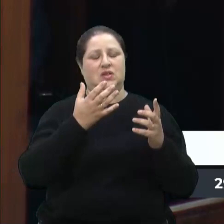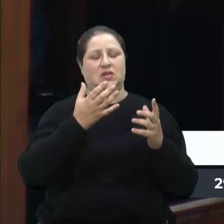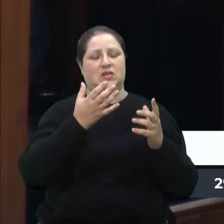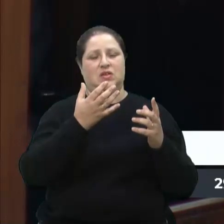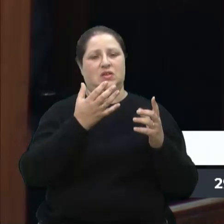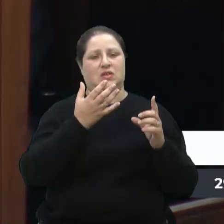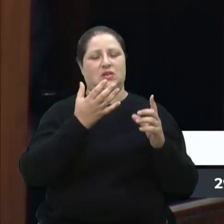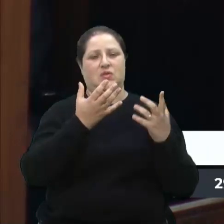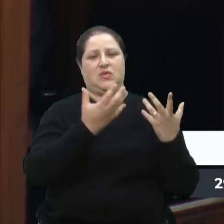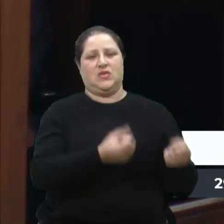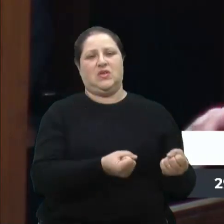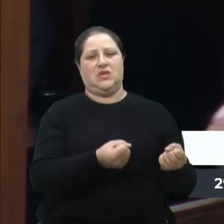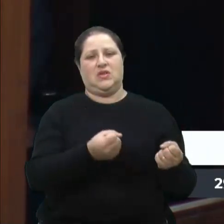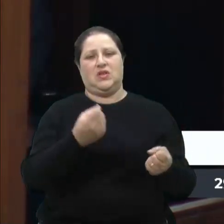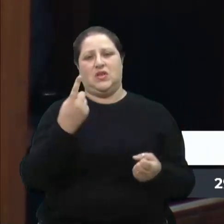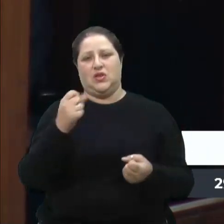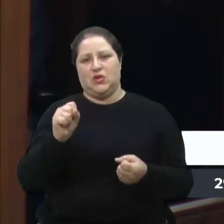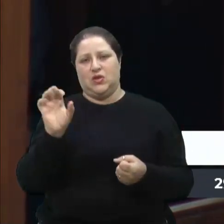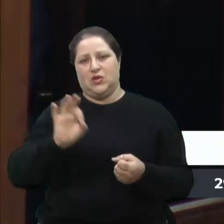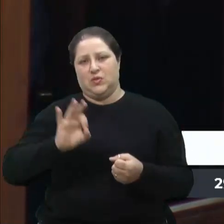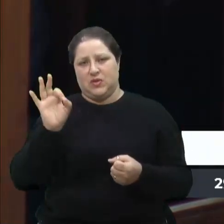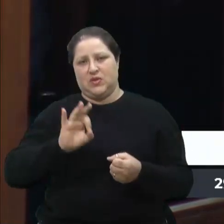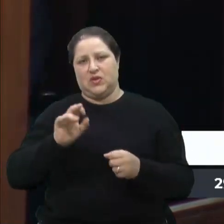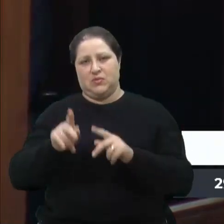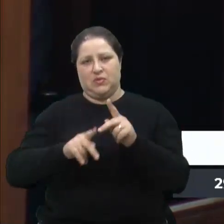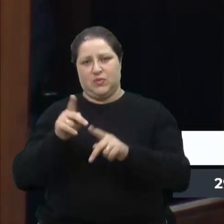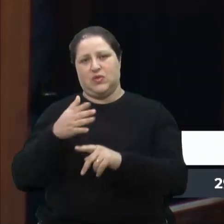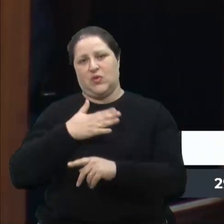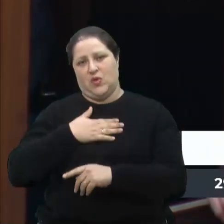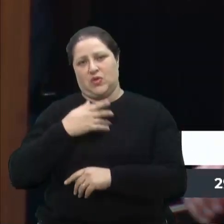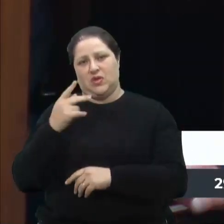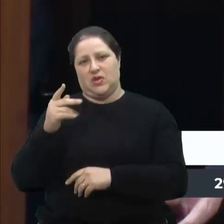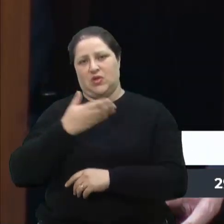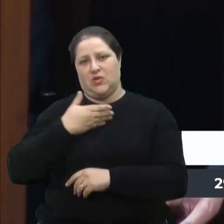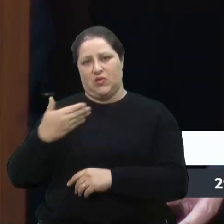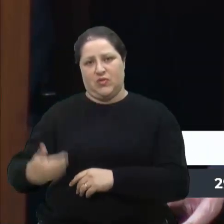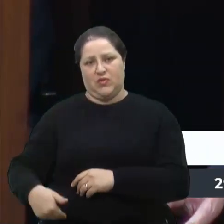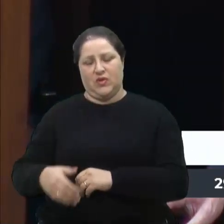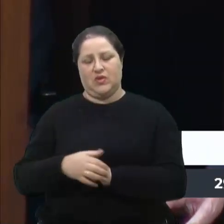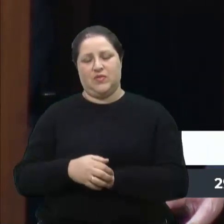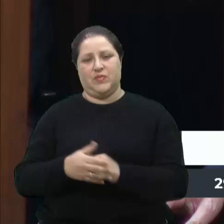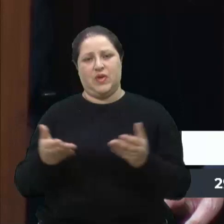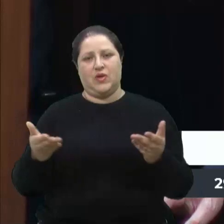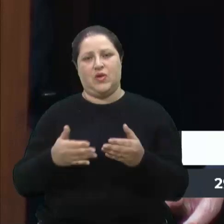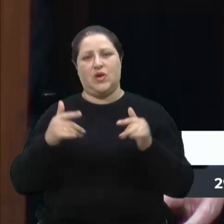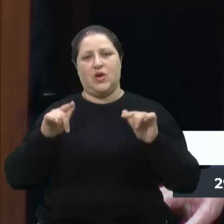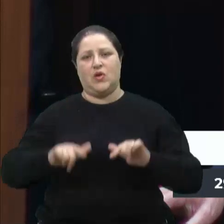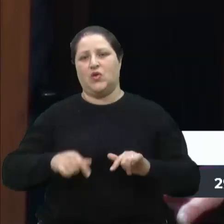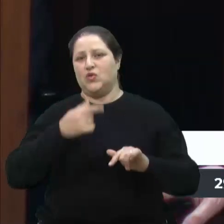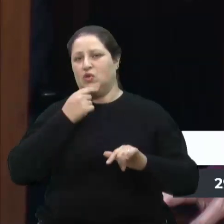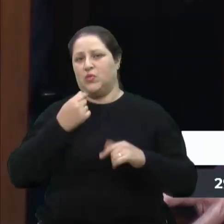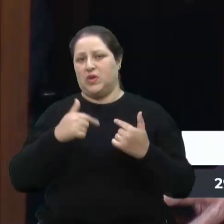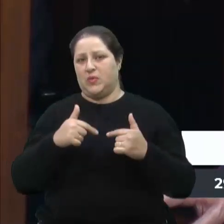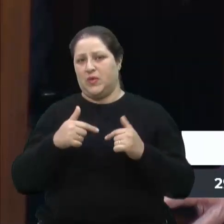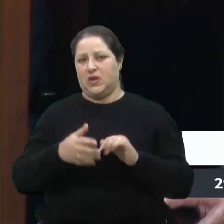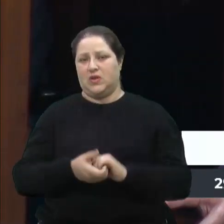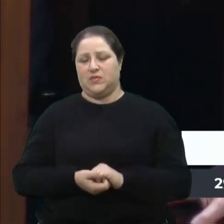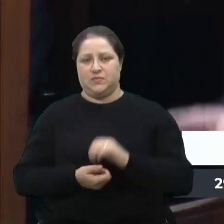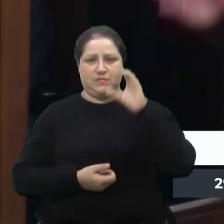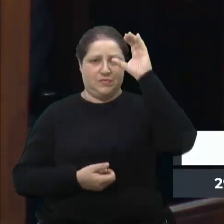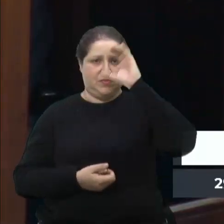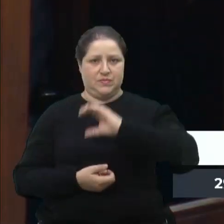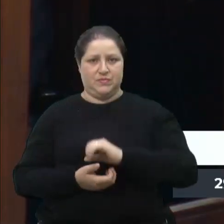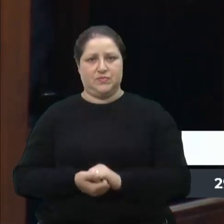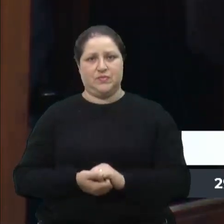E, para surpresa agora de 0 pessoas, aonde que esse cidadão vai trabalhar?